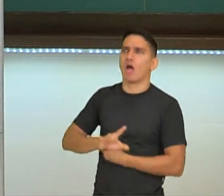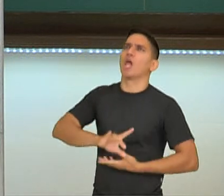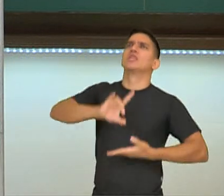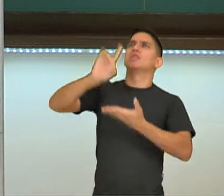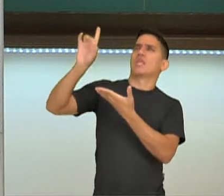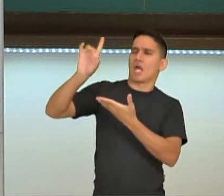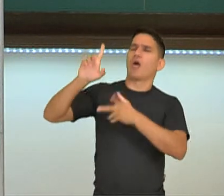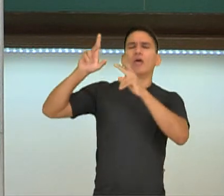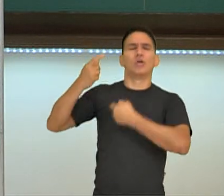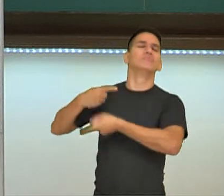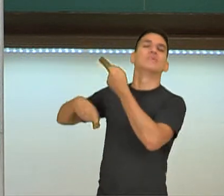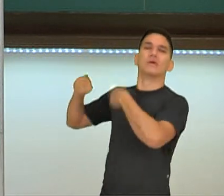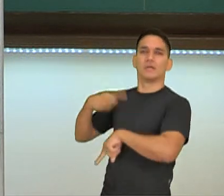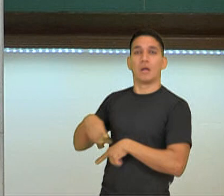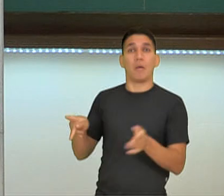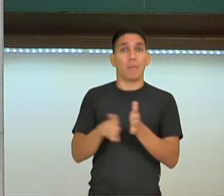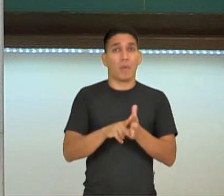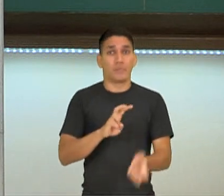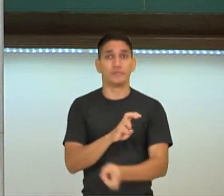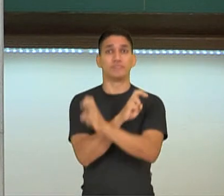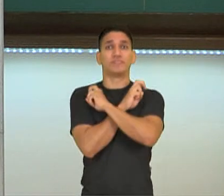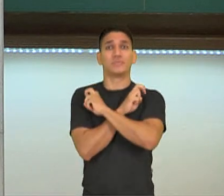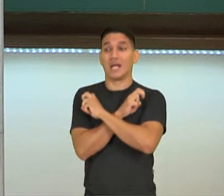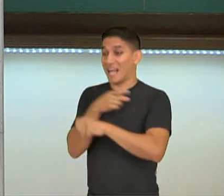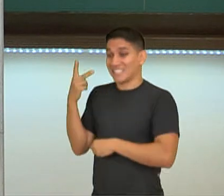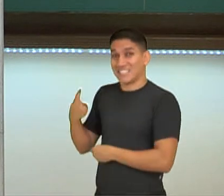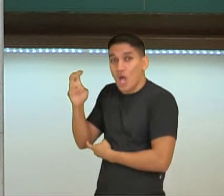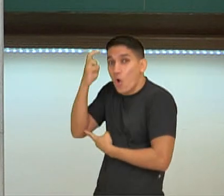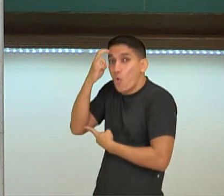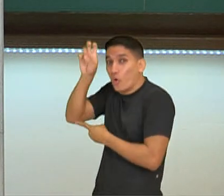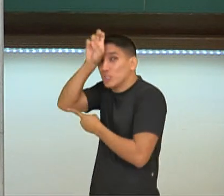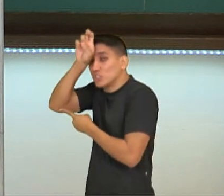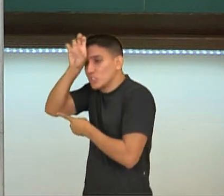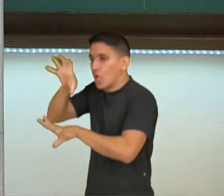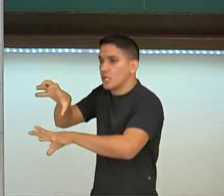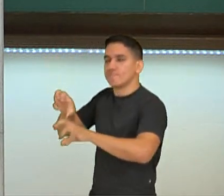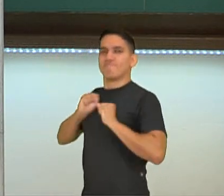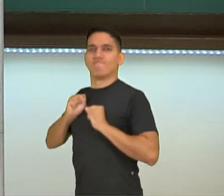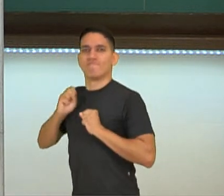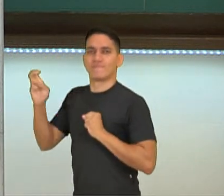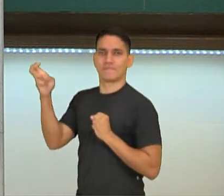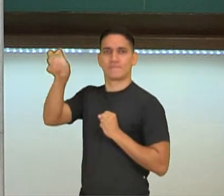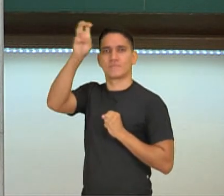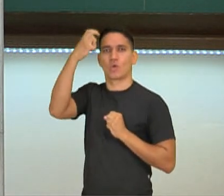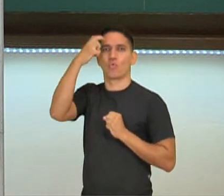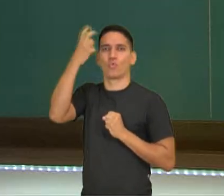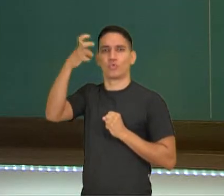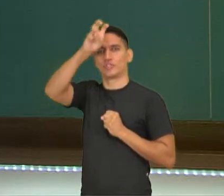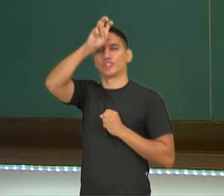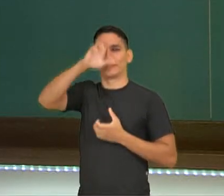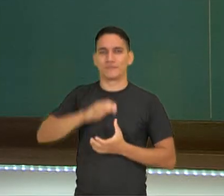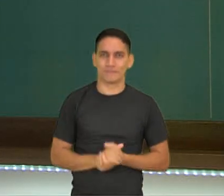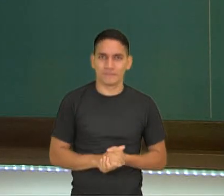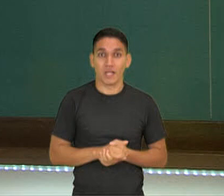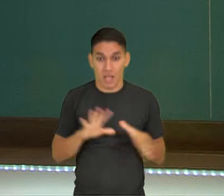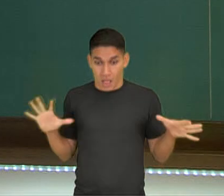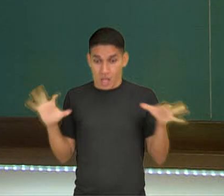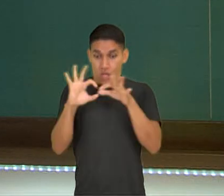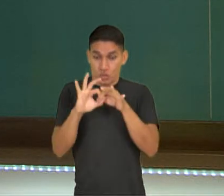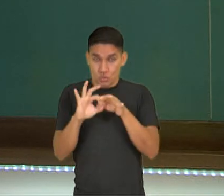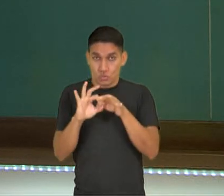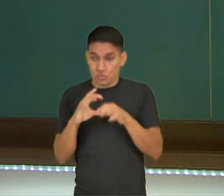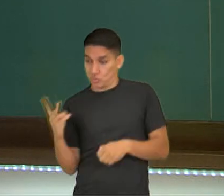falaram que eles eram faraós, eles se apropriaram da cultura egípcia no poder. Olha que interessante. Uniram o Egito com